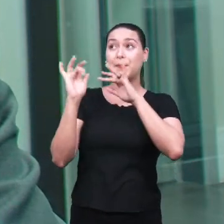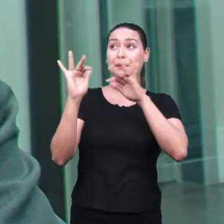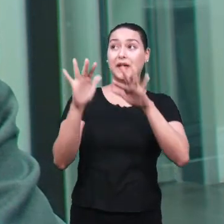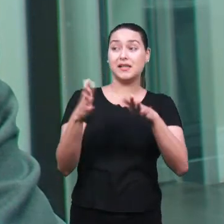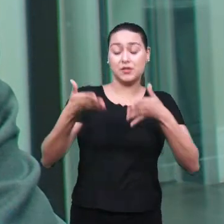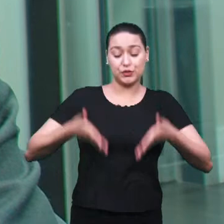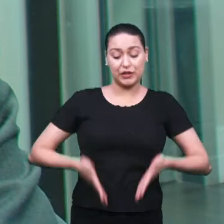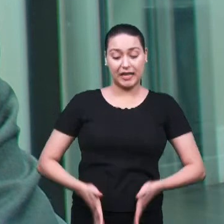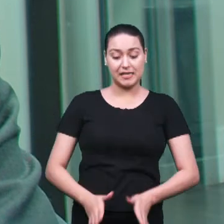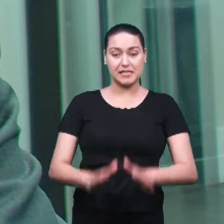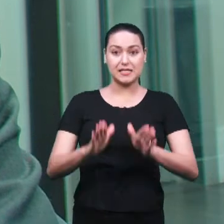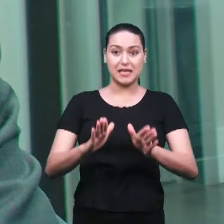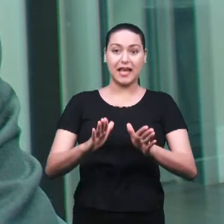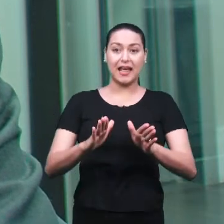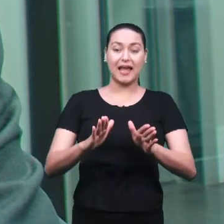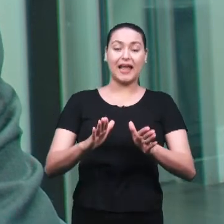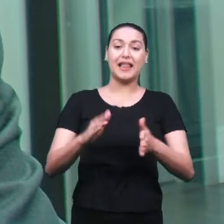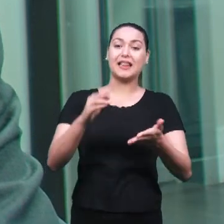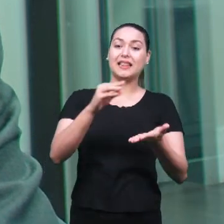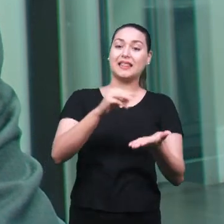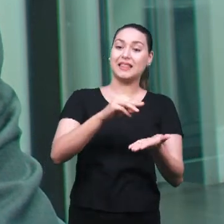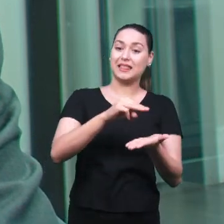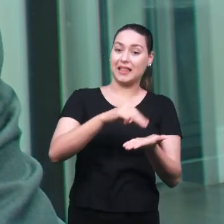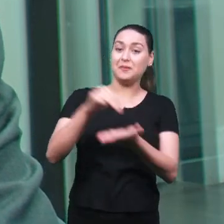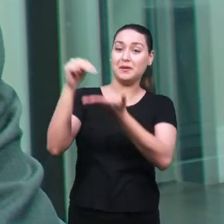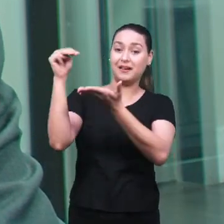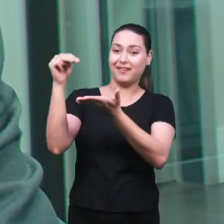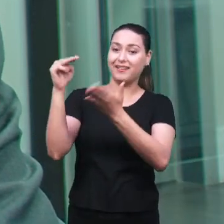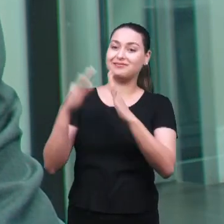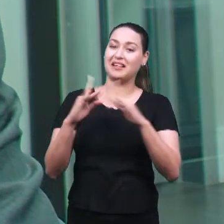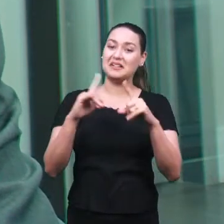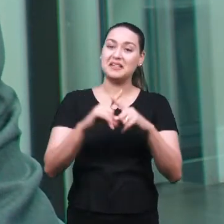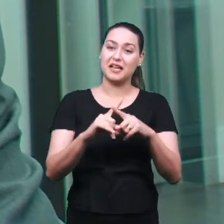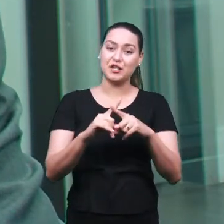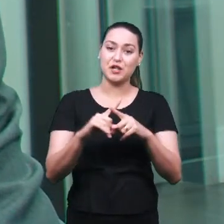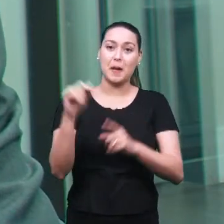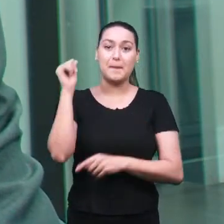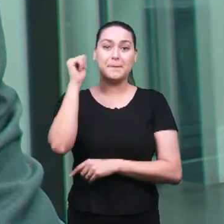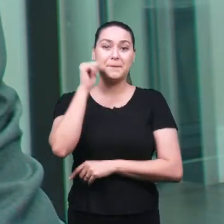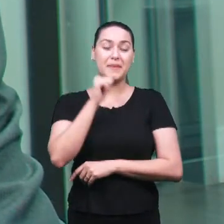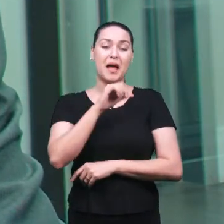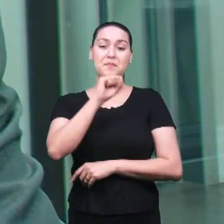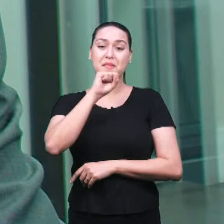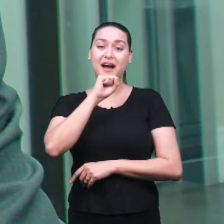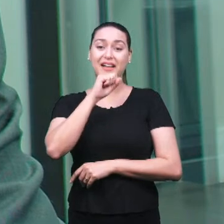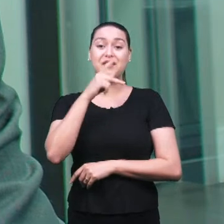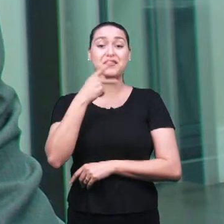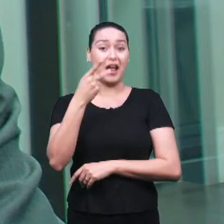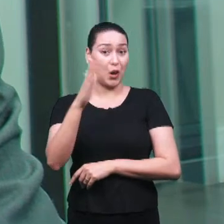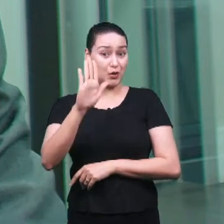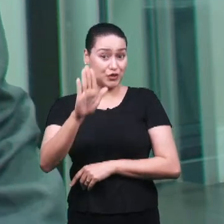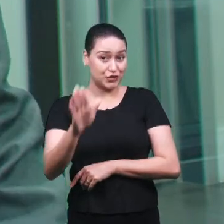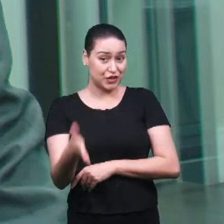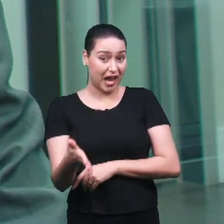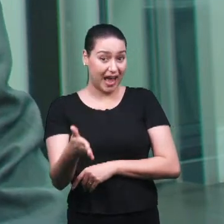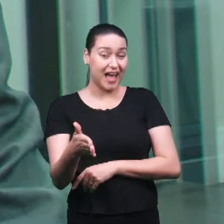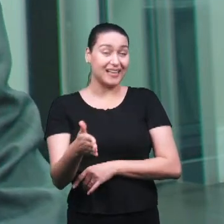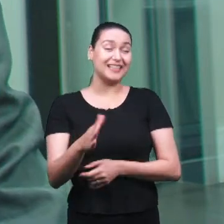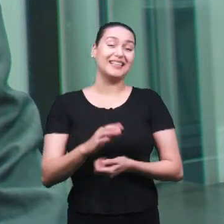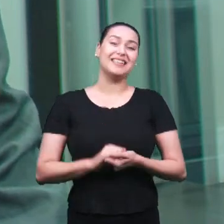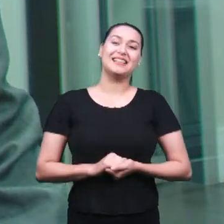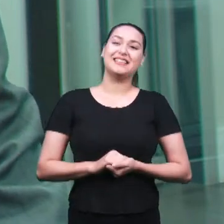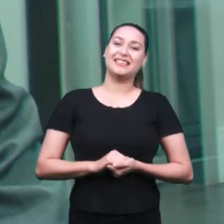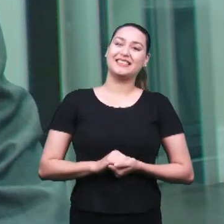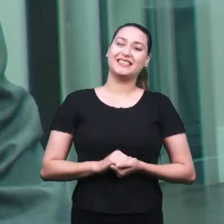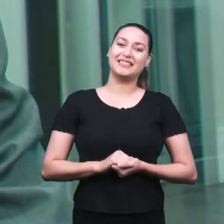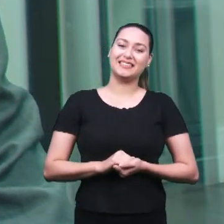na obra. Que maravilha. A minha mãe, que foi citada aqui pelo irmão Elias Faela, do